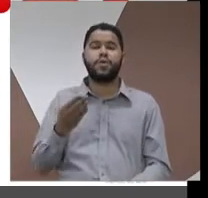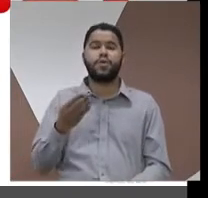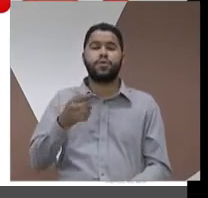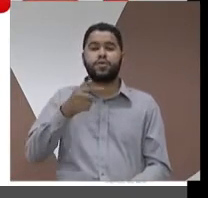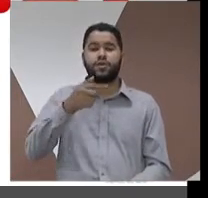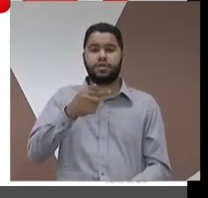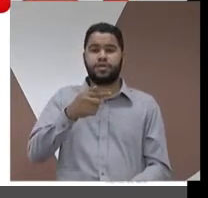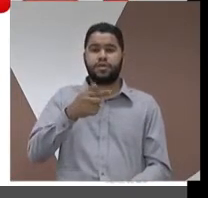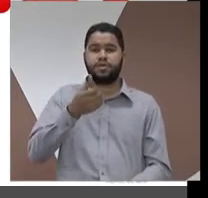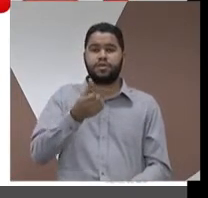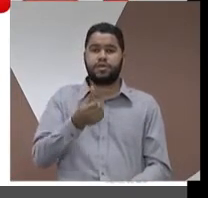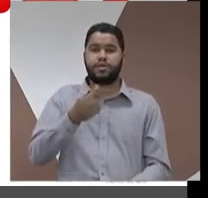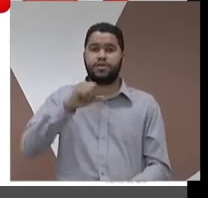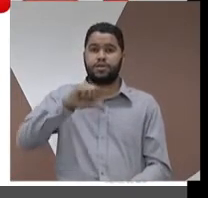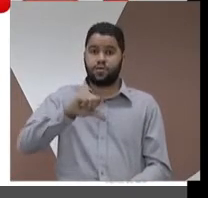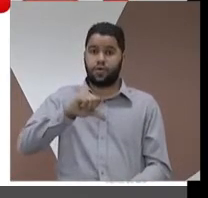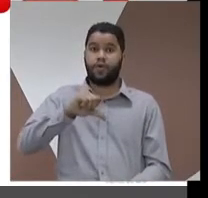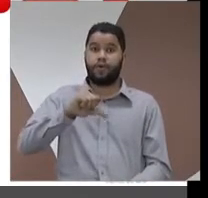1,769 bilhões anual,